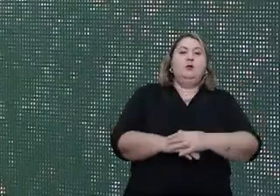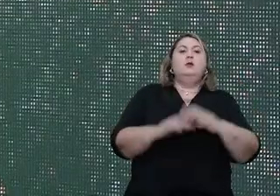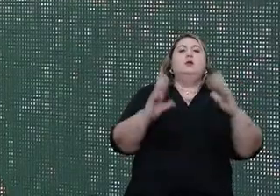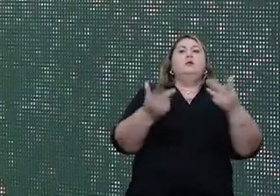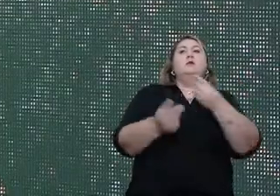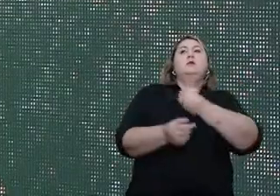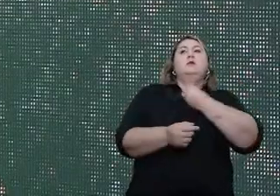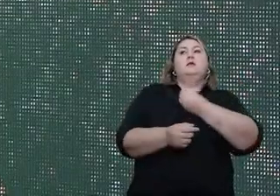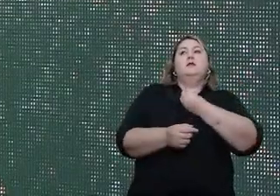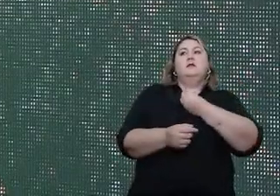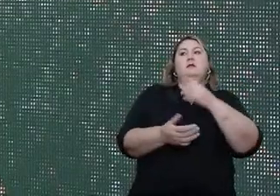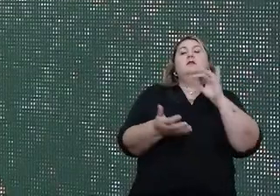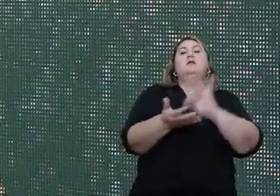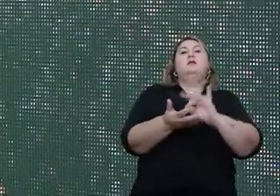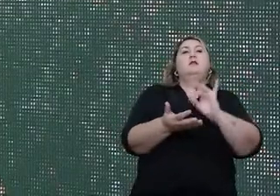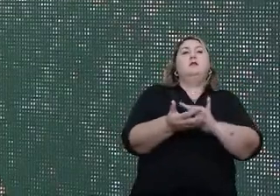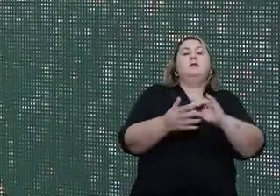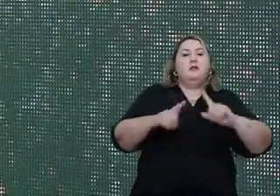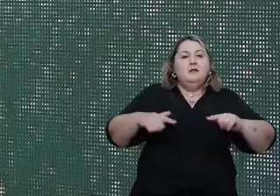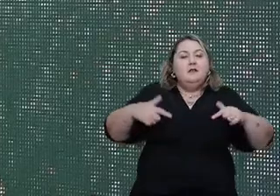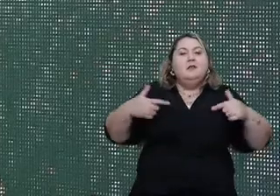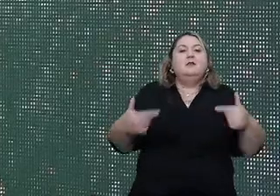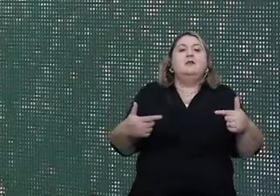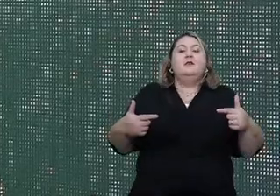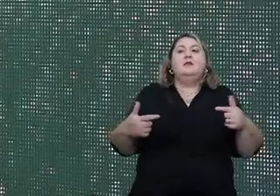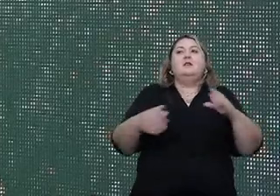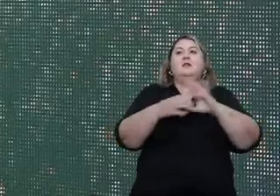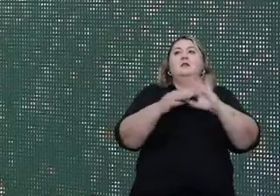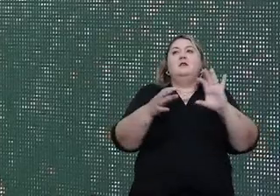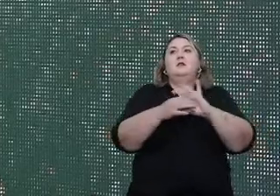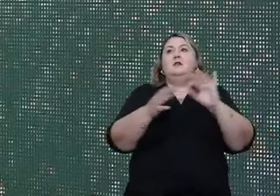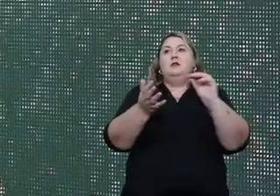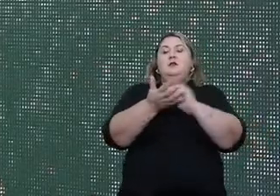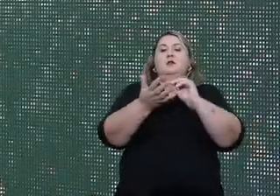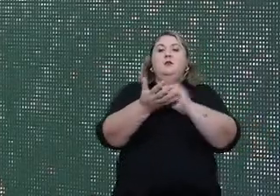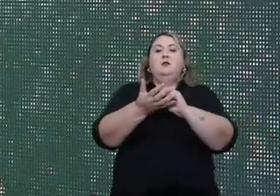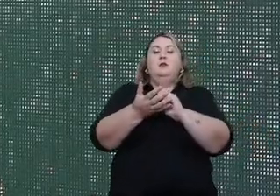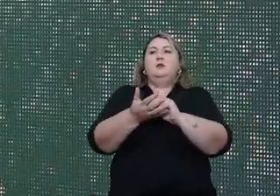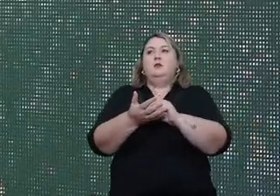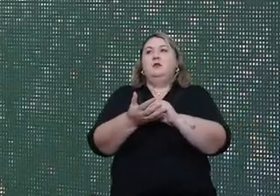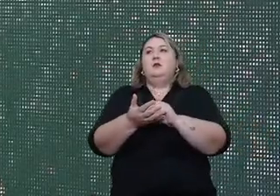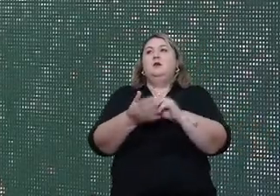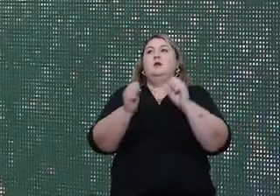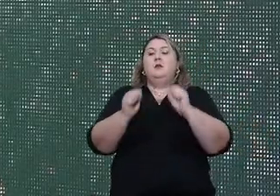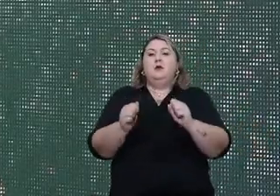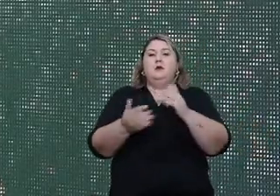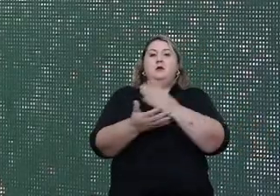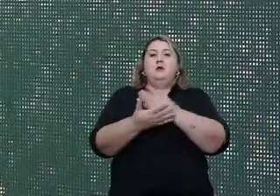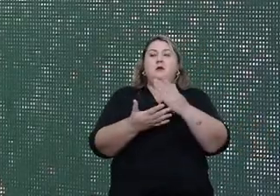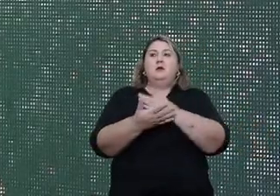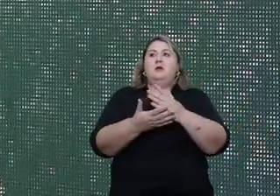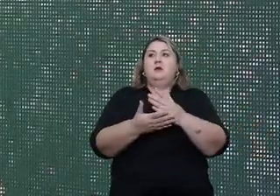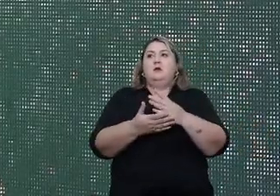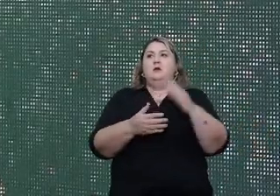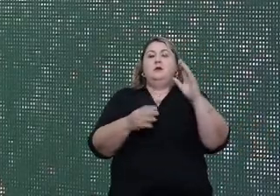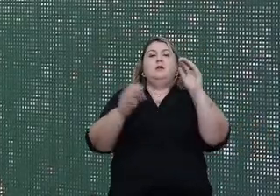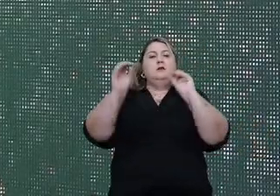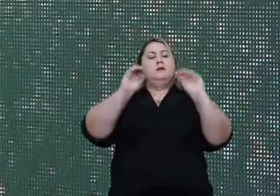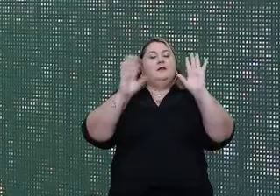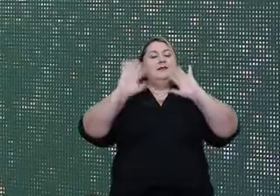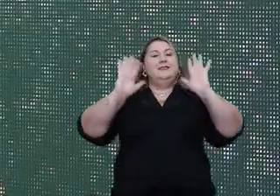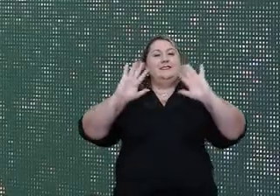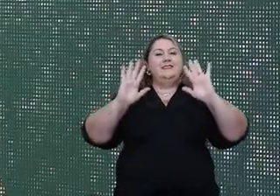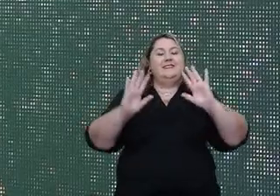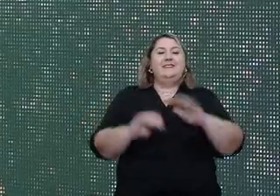gente passou aqui hoje, com certeza nos fortalece. E agora eu deixo para vocês uma última saideira e pode começar a introdução, que eu me despeço